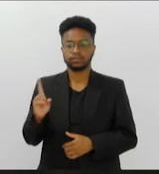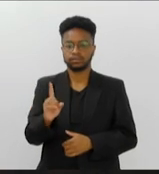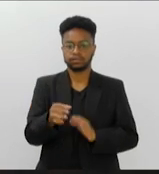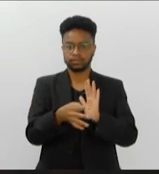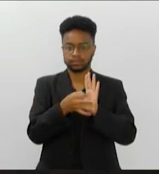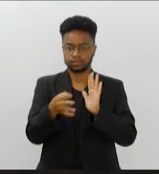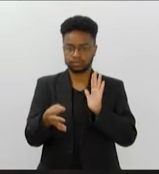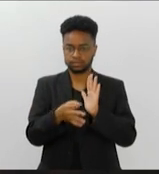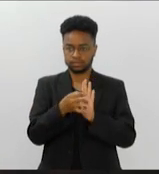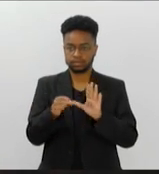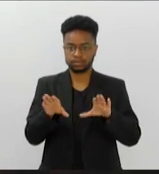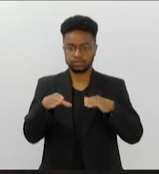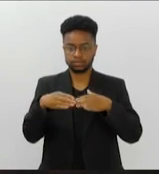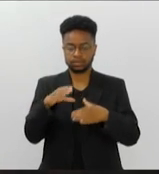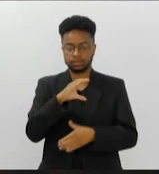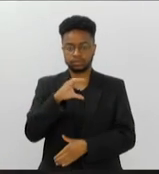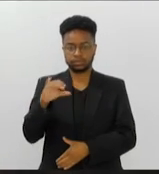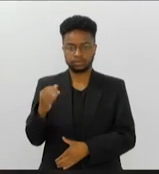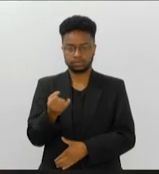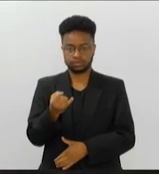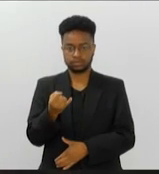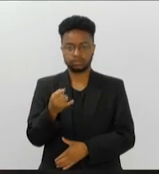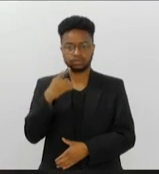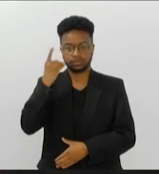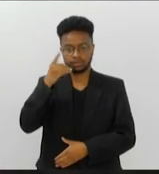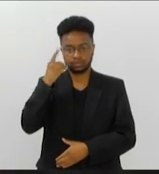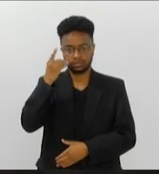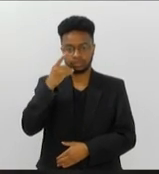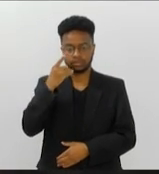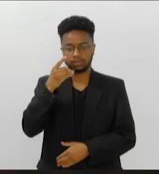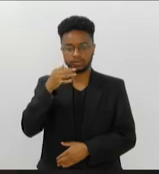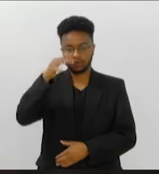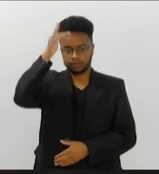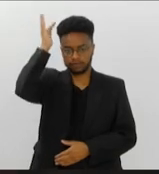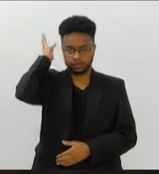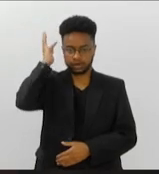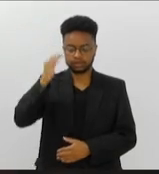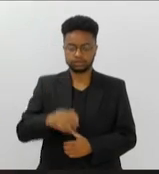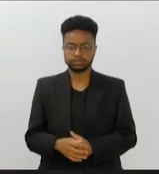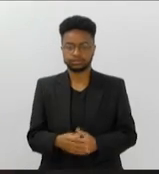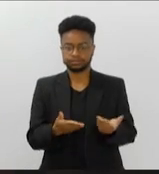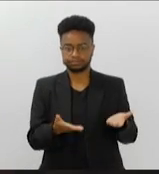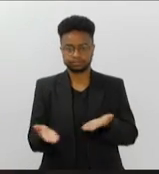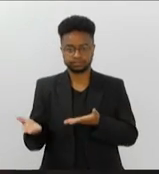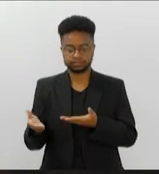pela Comissão de Constituição e Justiça, deputado Fred Pacheco, por favor.